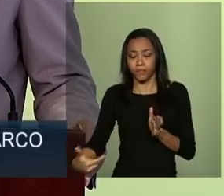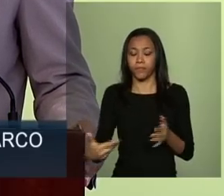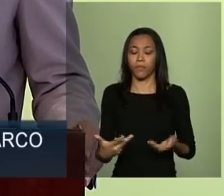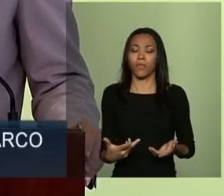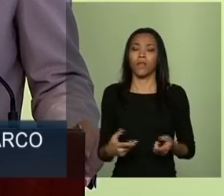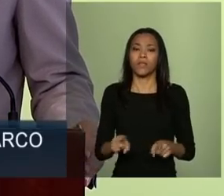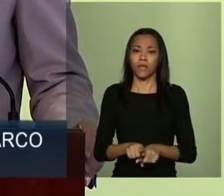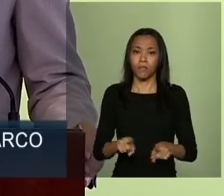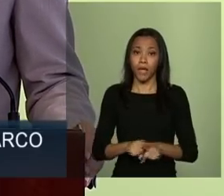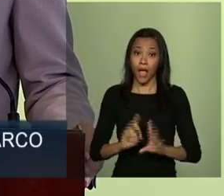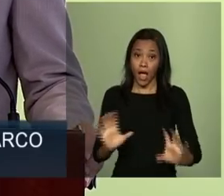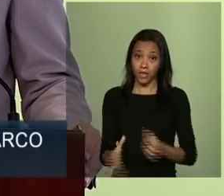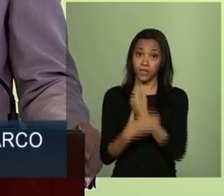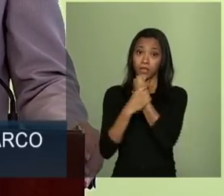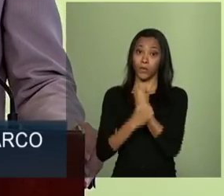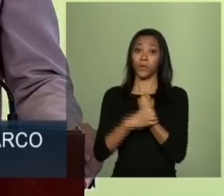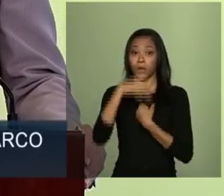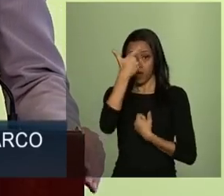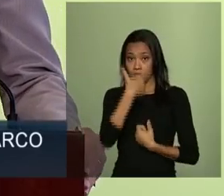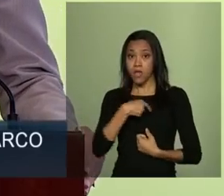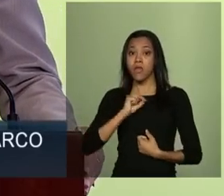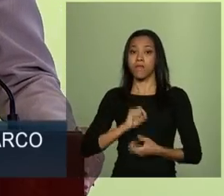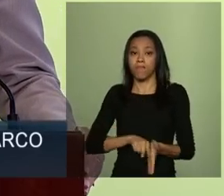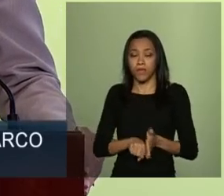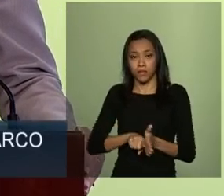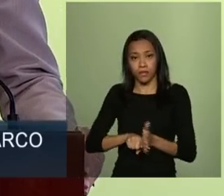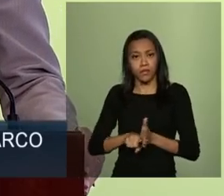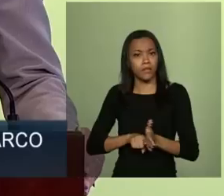Garante aos pesquisadores que não serão mais